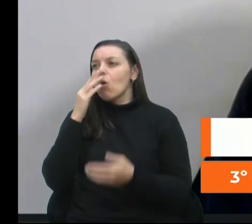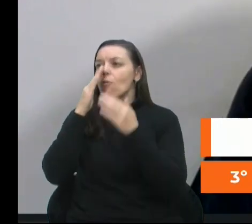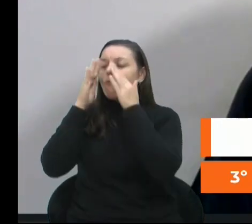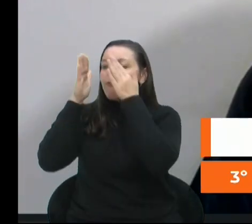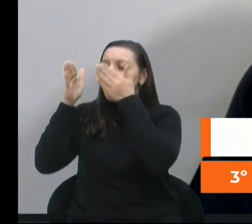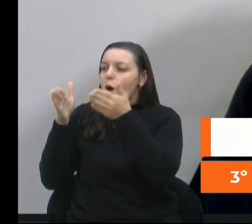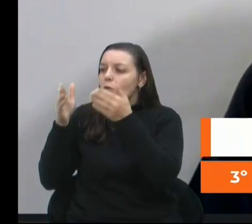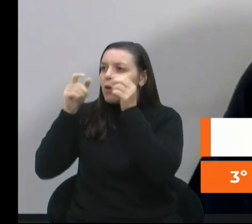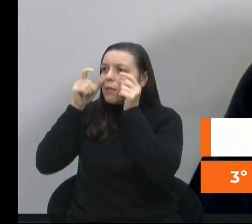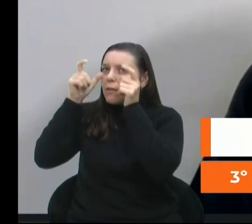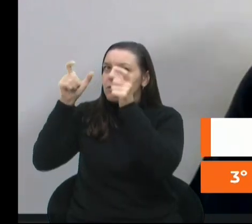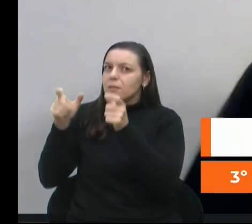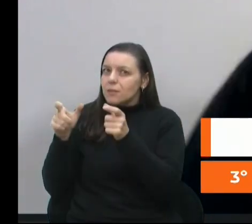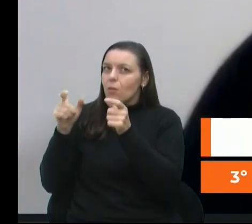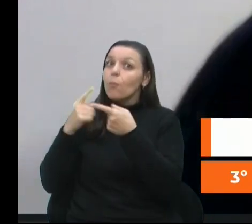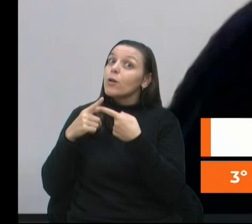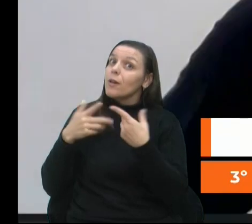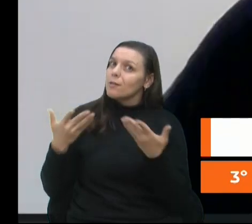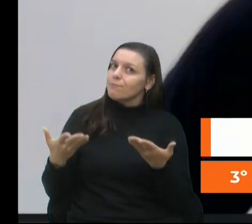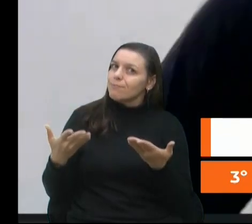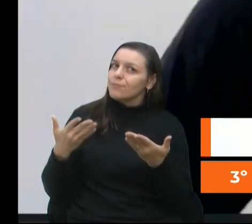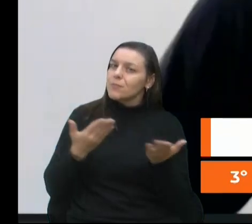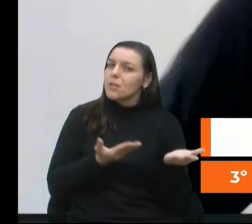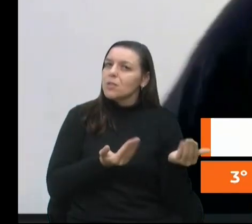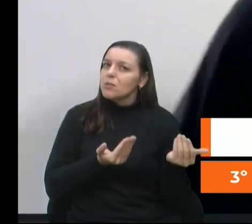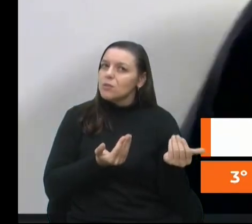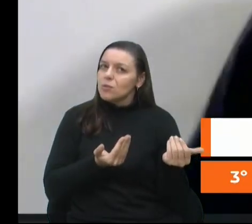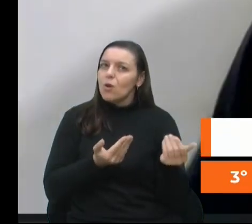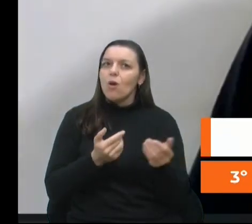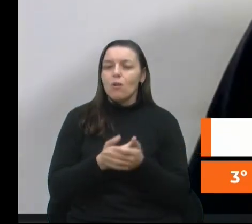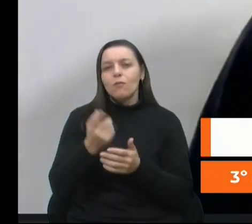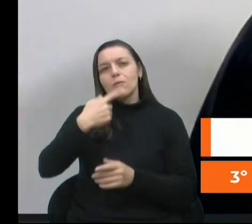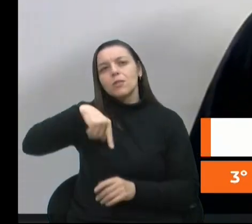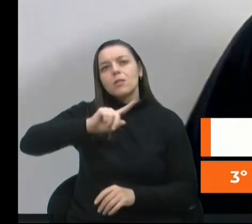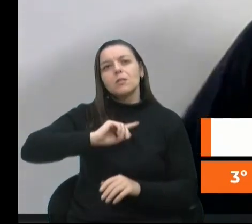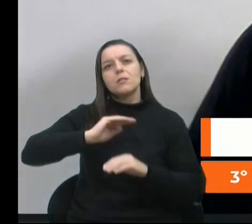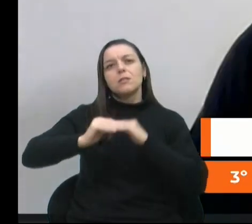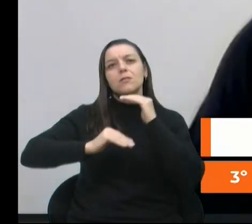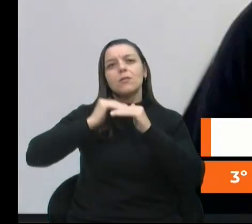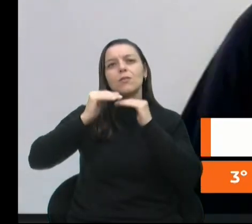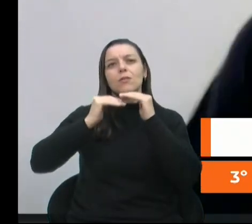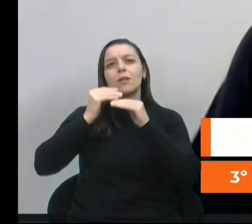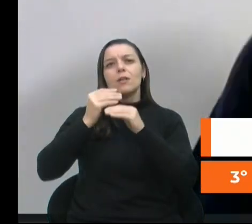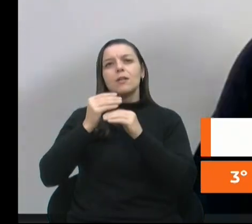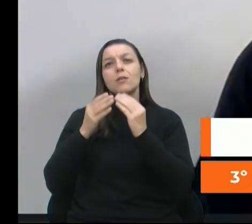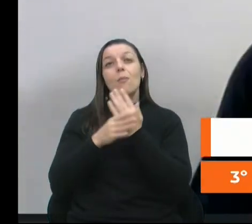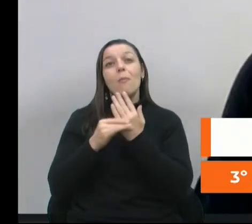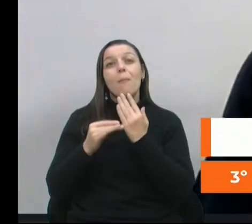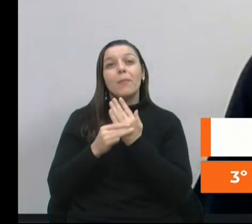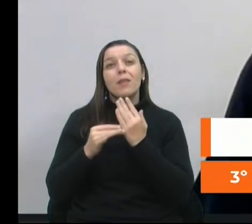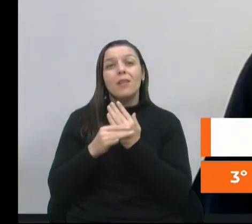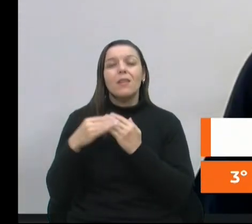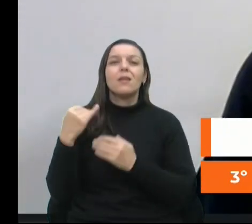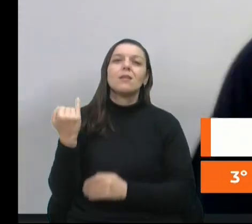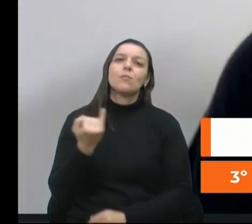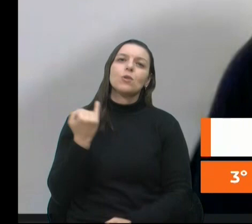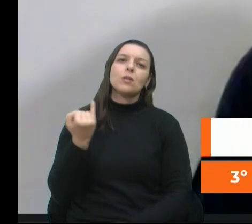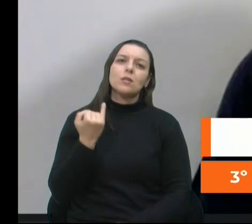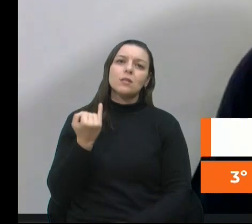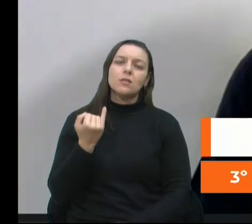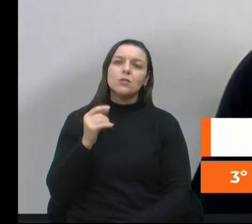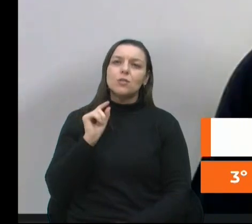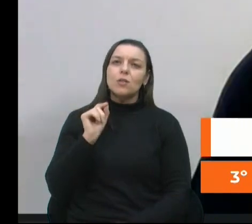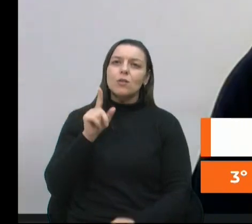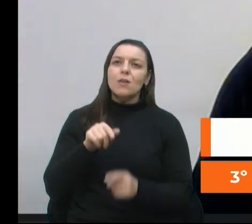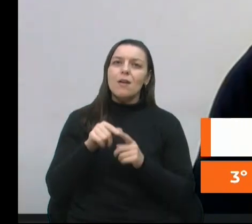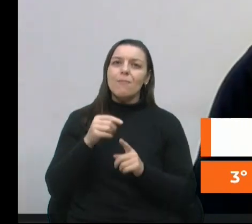de atenção. Porque na adolescência a gente está desenvolvendo uma habilidade importantíssima que é